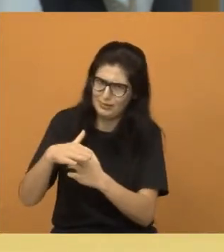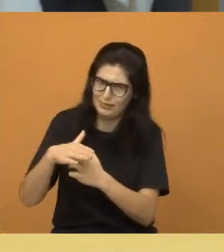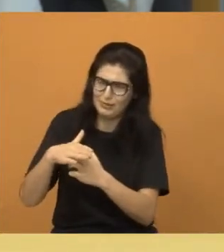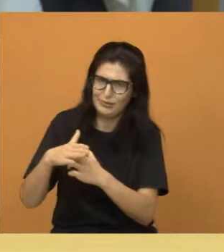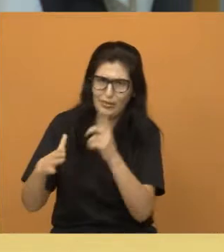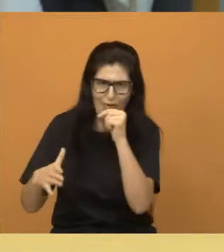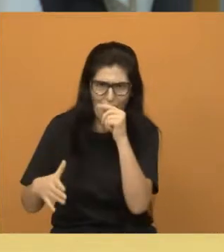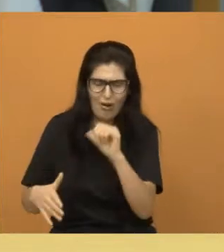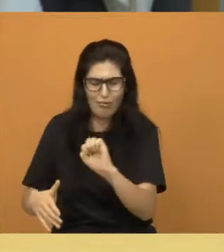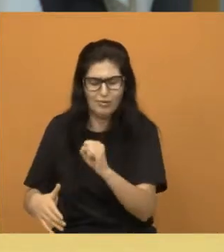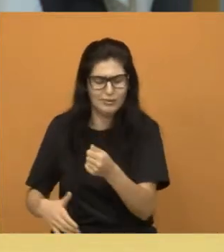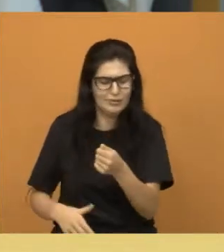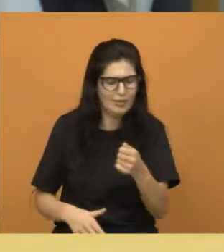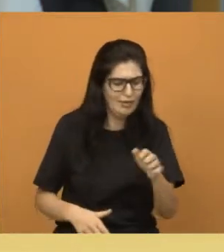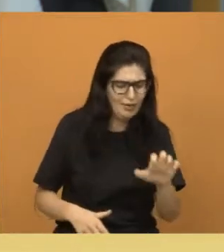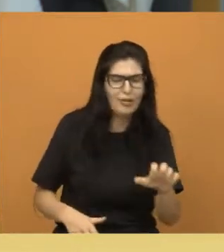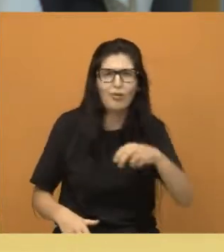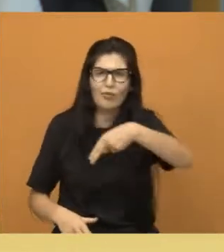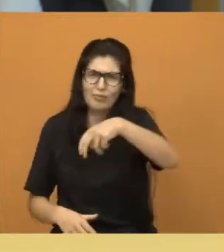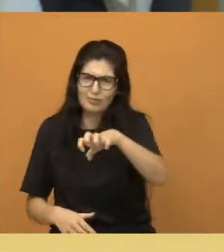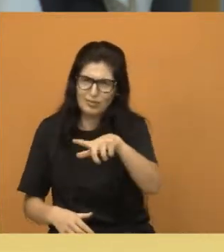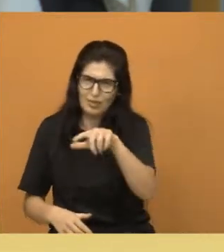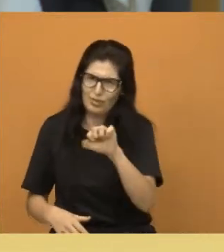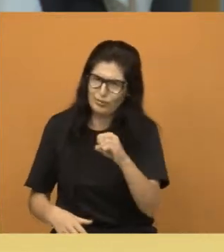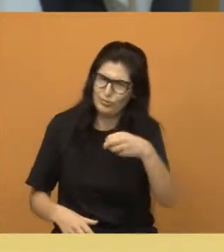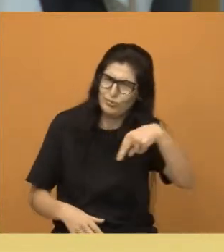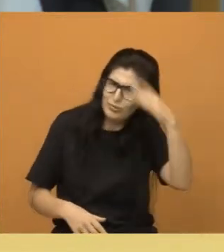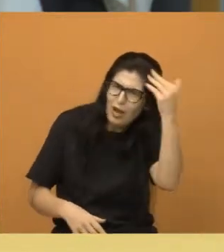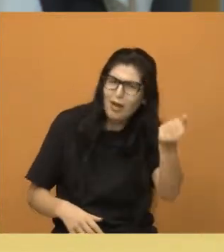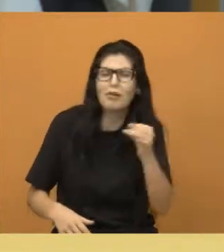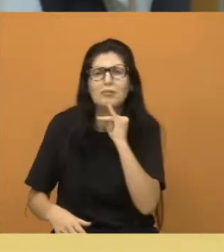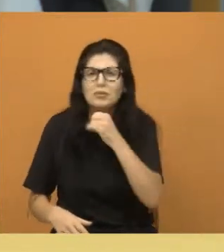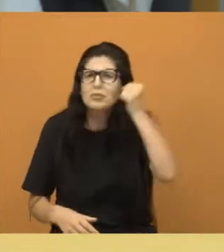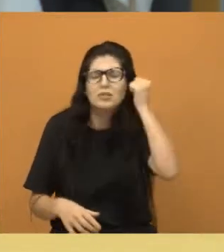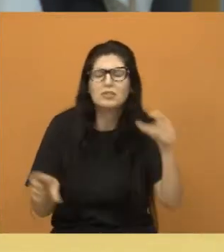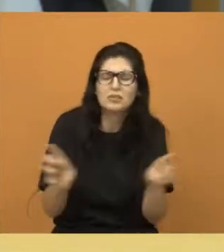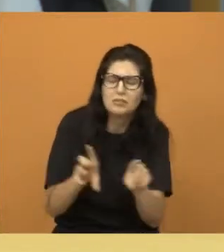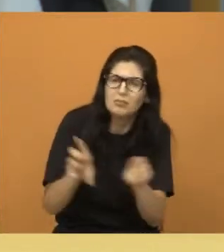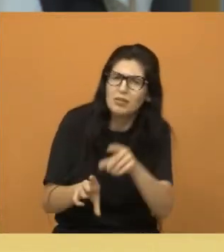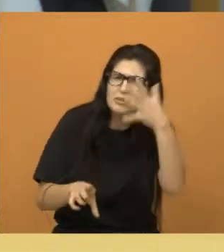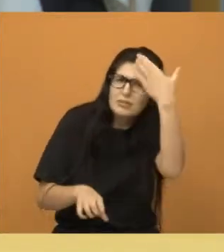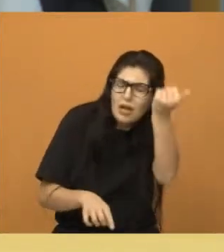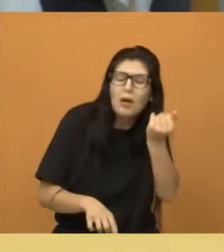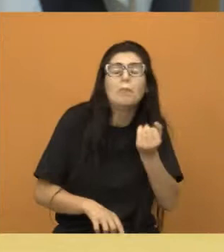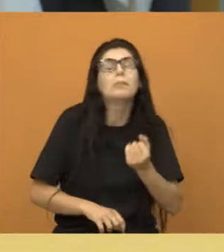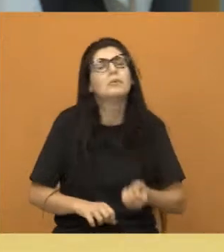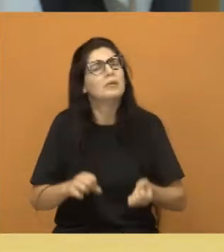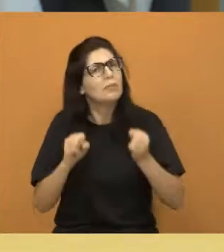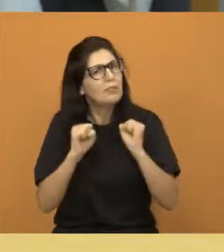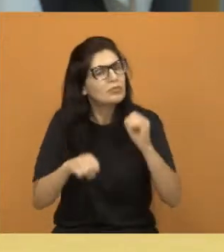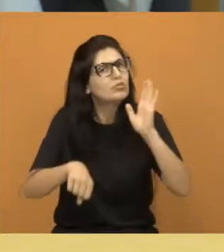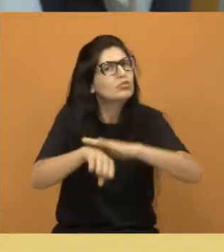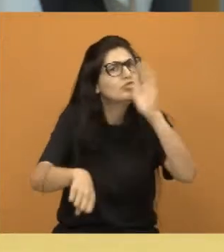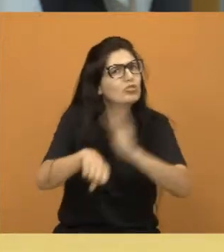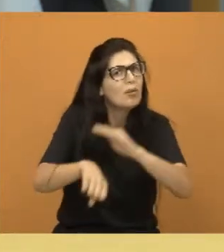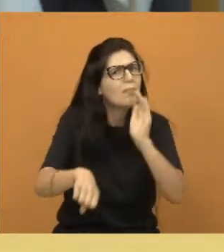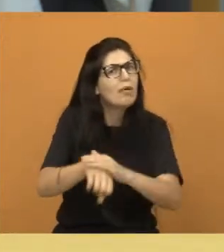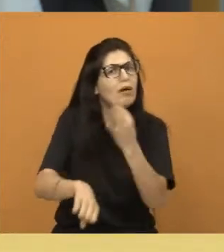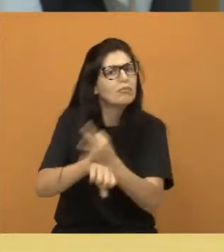o presidente do SAI, quanto o prefeito Isaías Santana, poderia chamar técnicos de